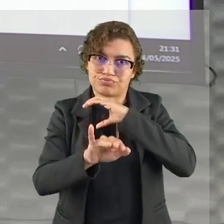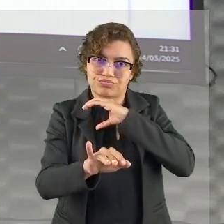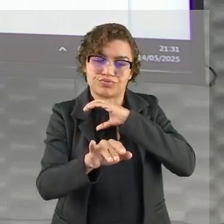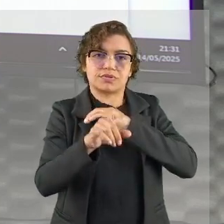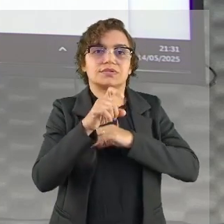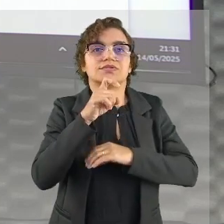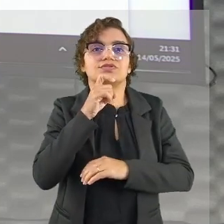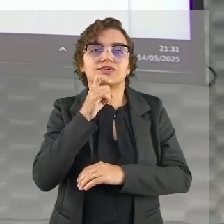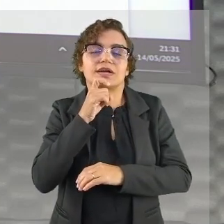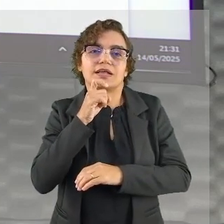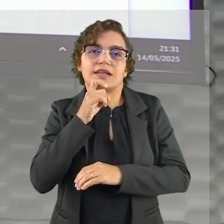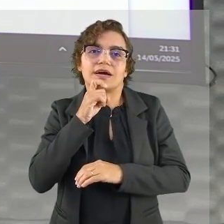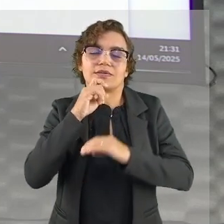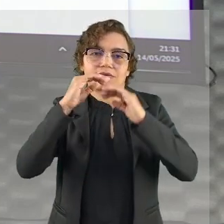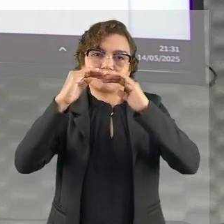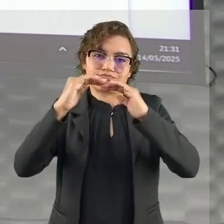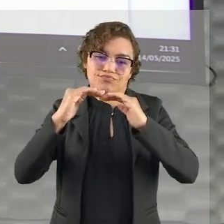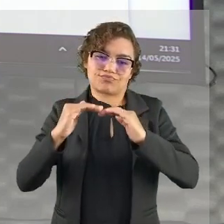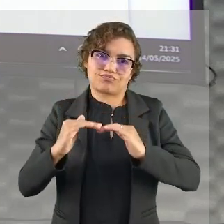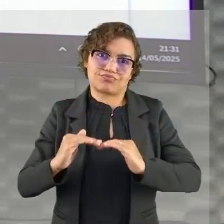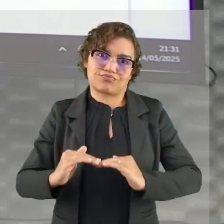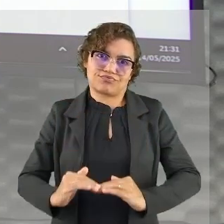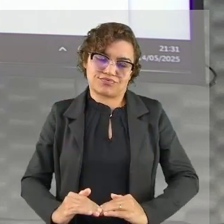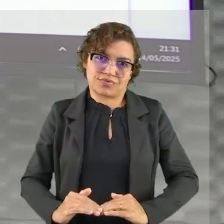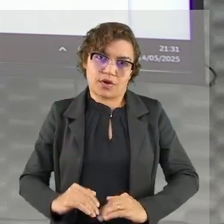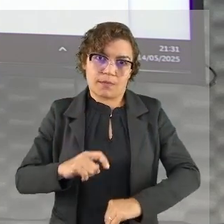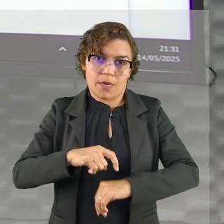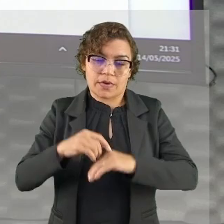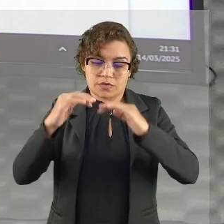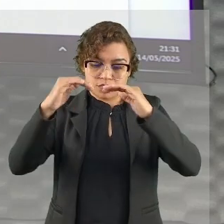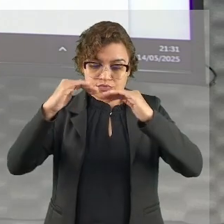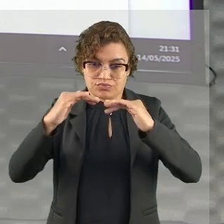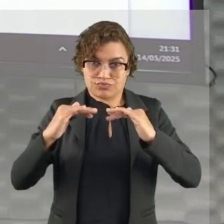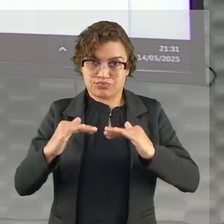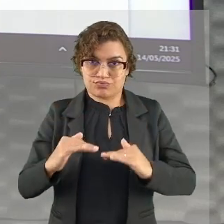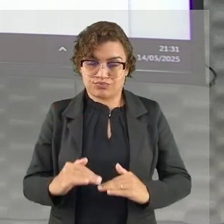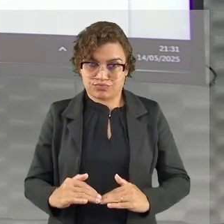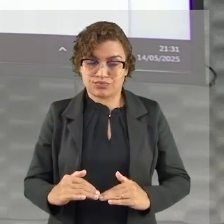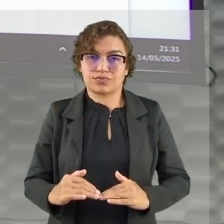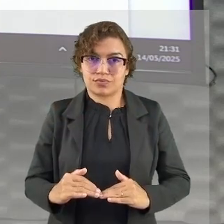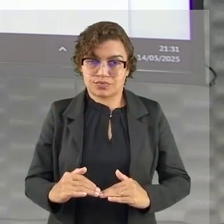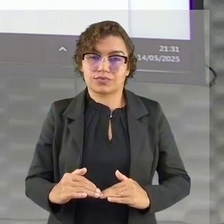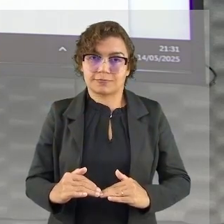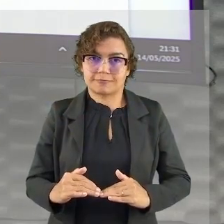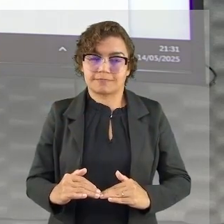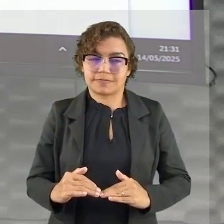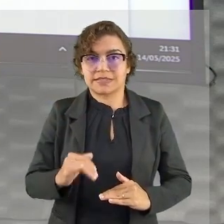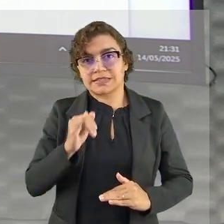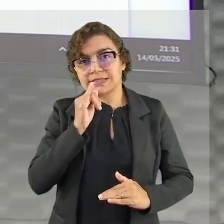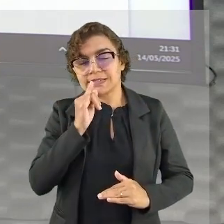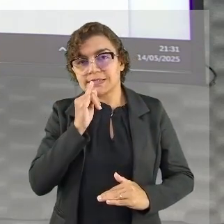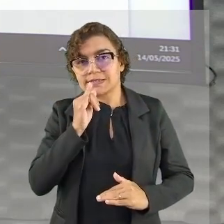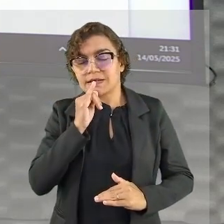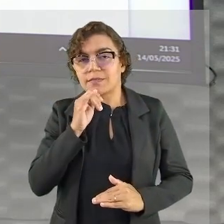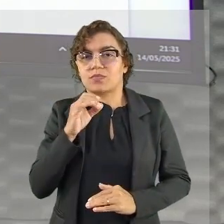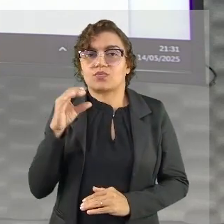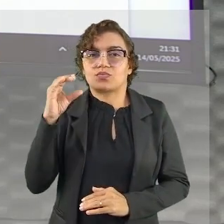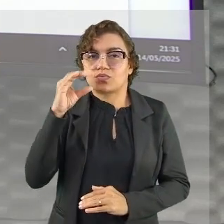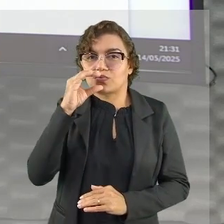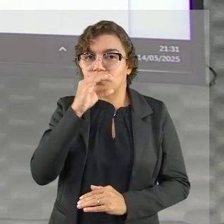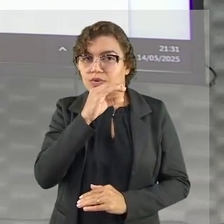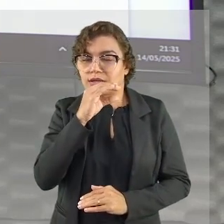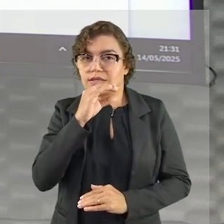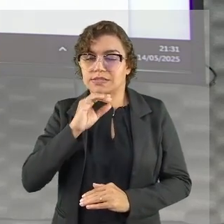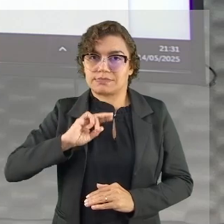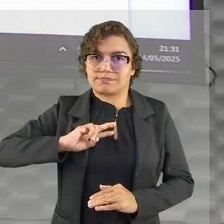ó, desce. No que ele desce, ele vem roubando o calor da gente, esquentando e sobe de